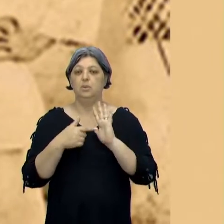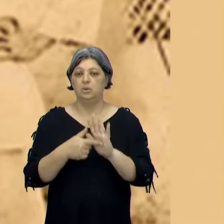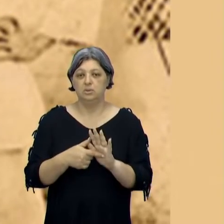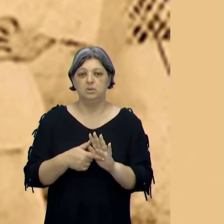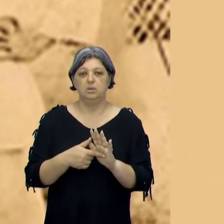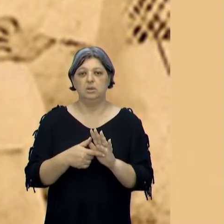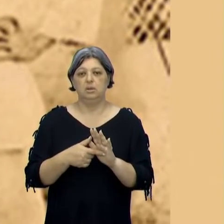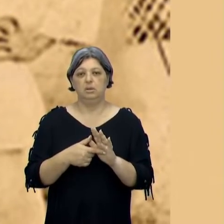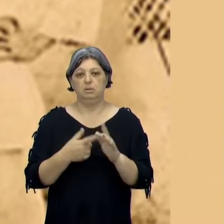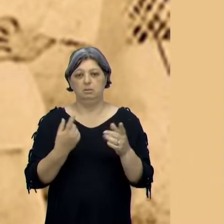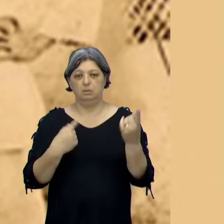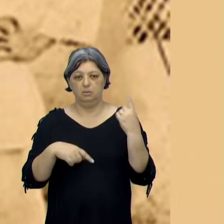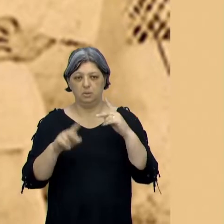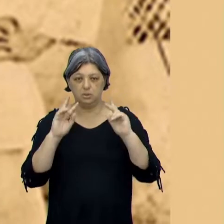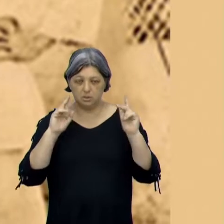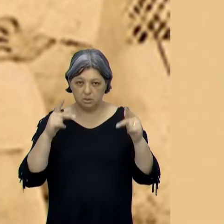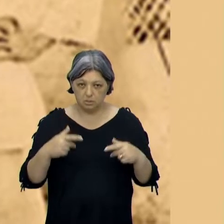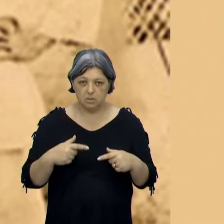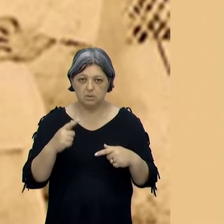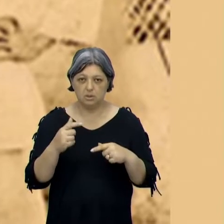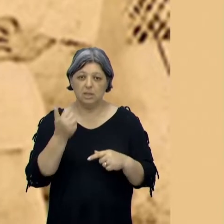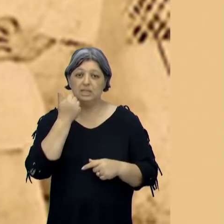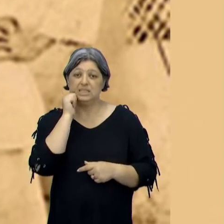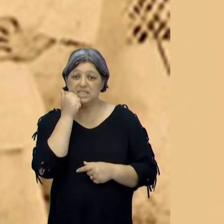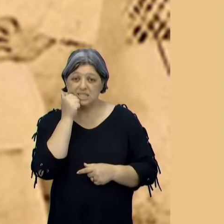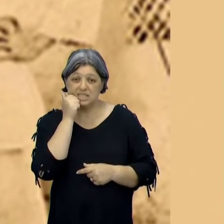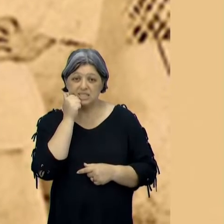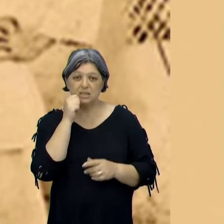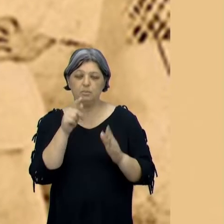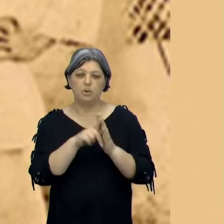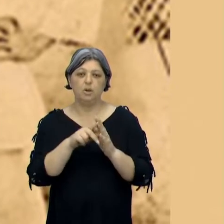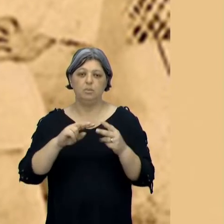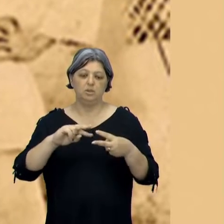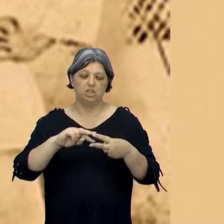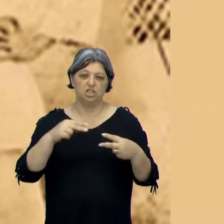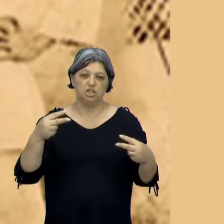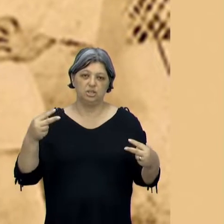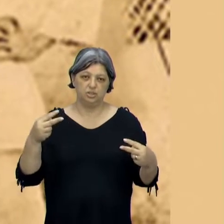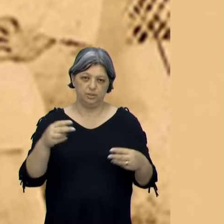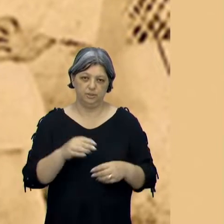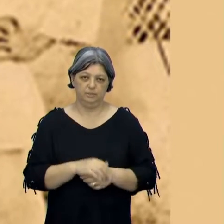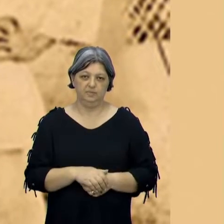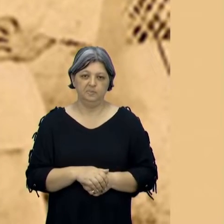tinha nada a ver. E aí eu estou falando da ciência e da genética, tá bom?